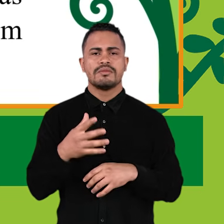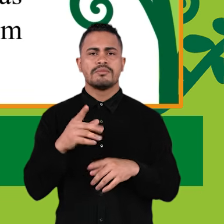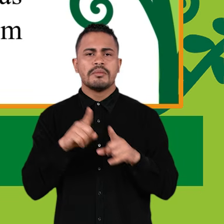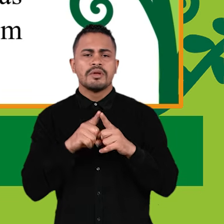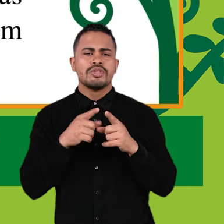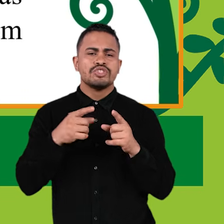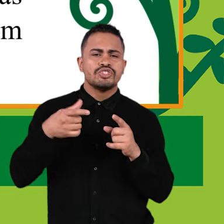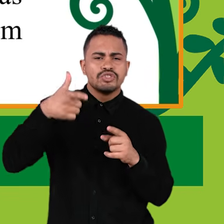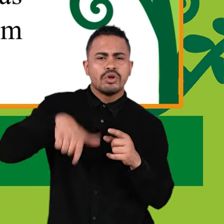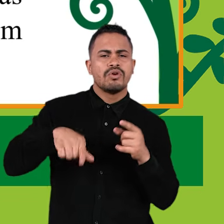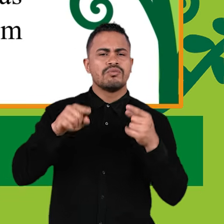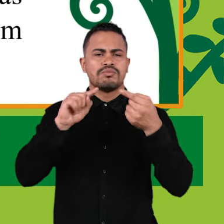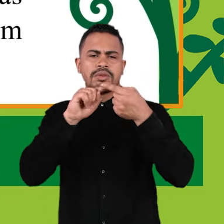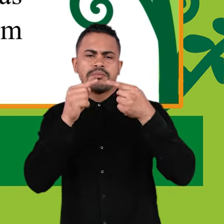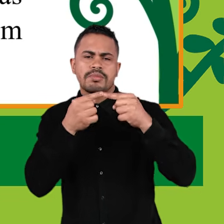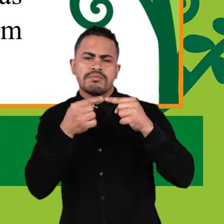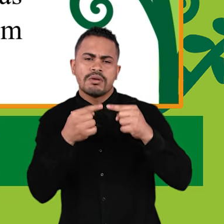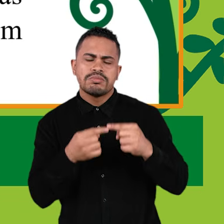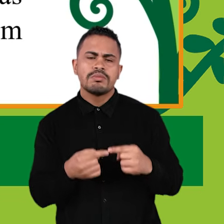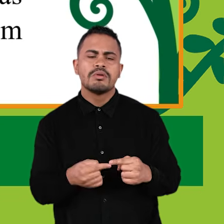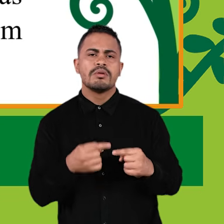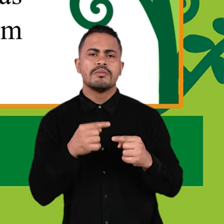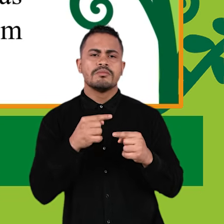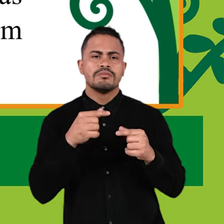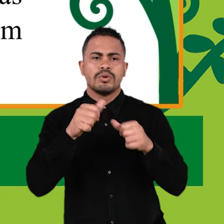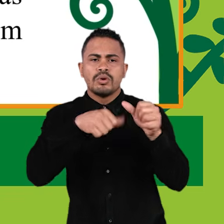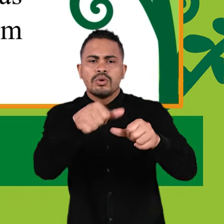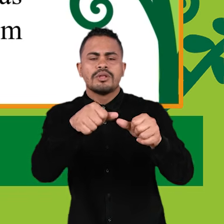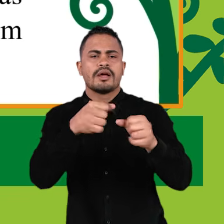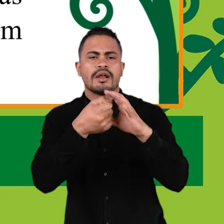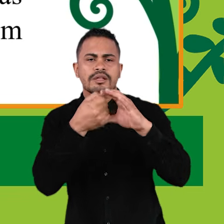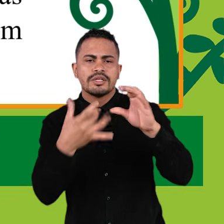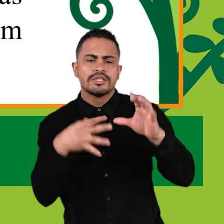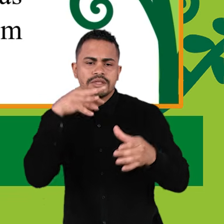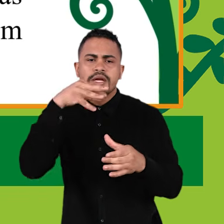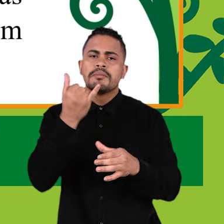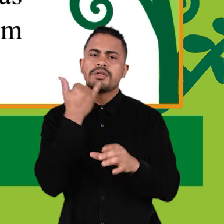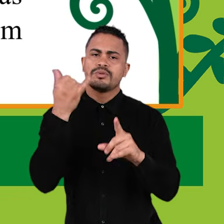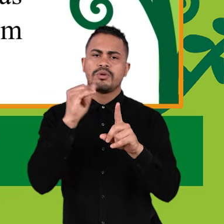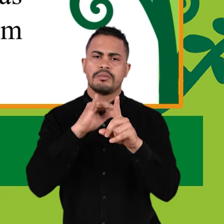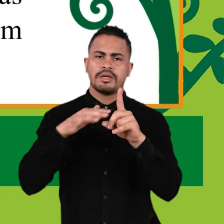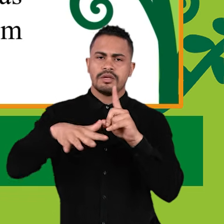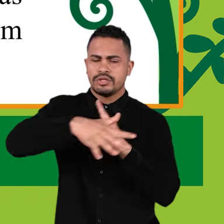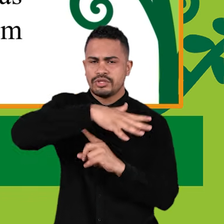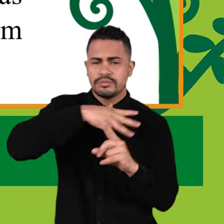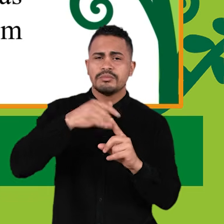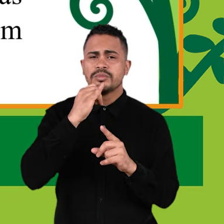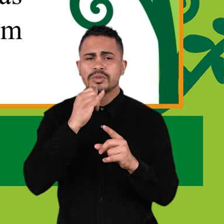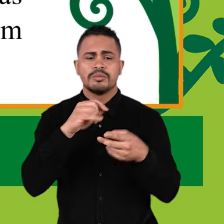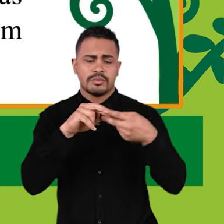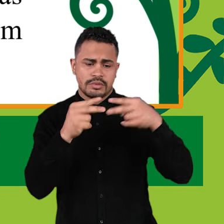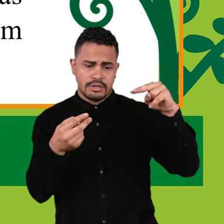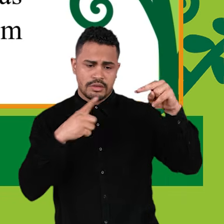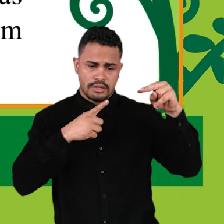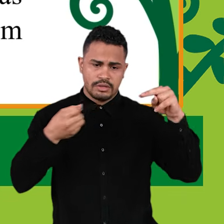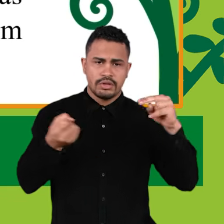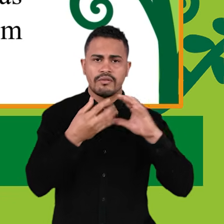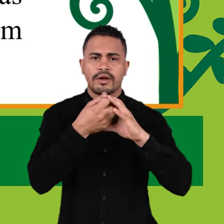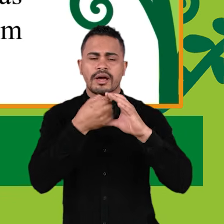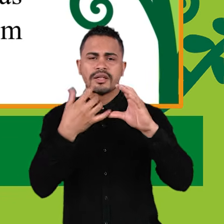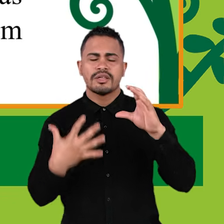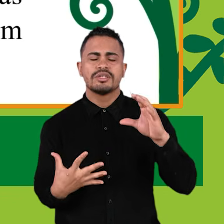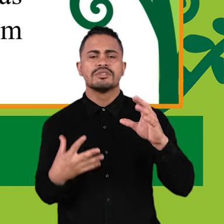da recombinação, que distribui essas características no ambiente. Então, quando uma mutação traz uma característica nova